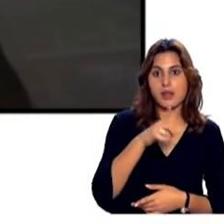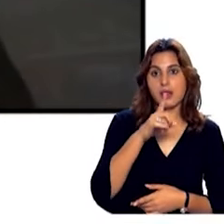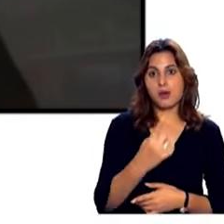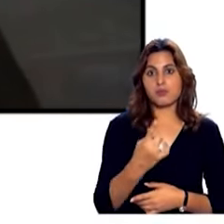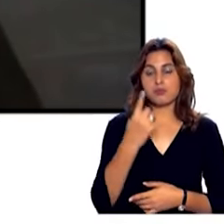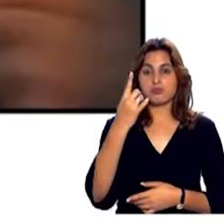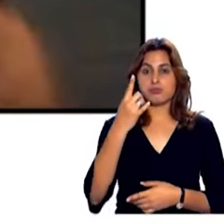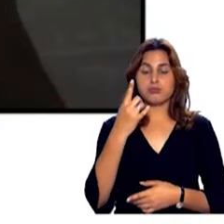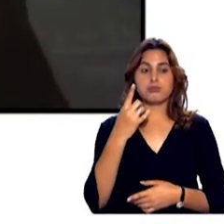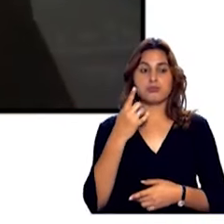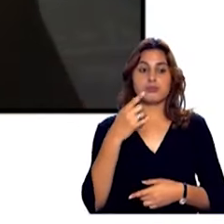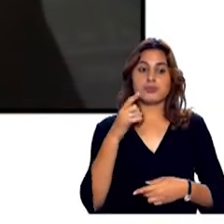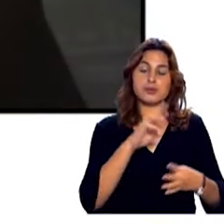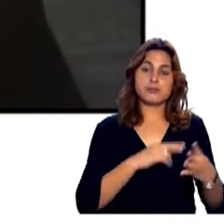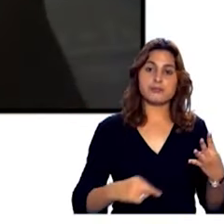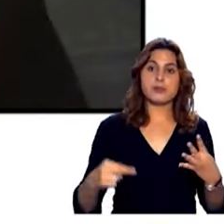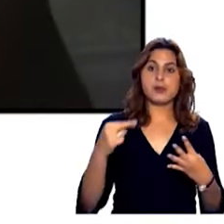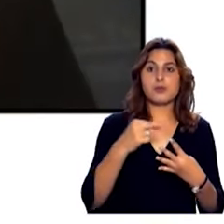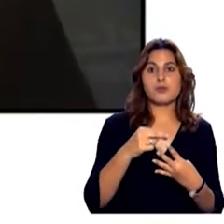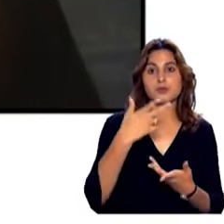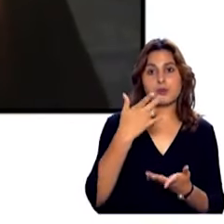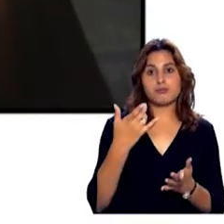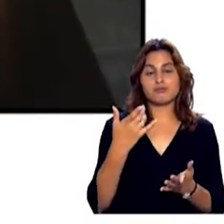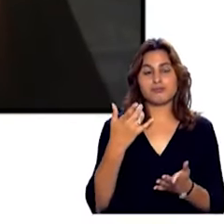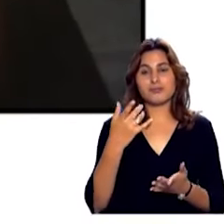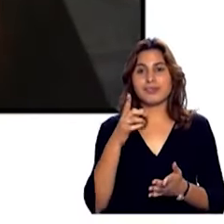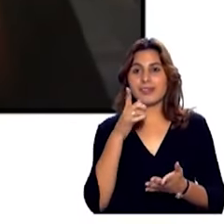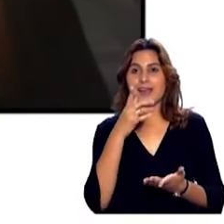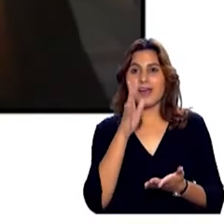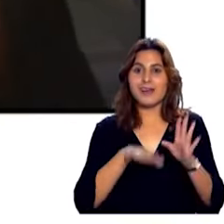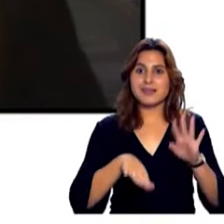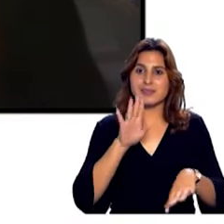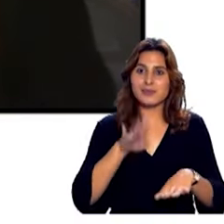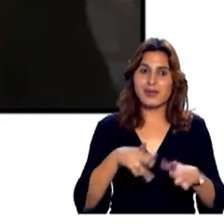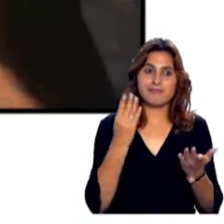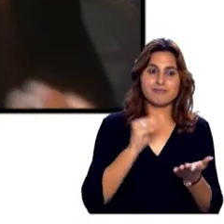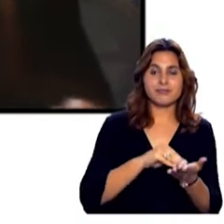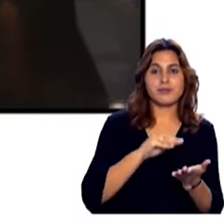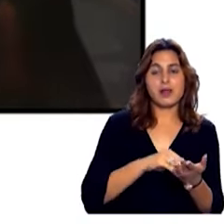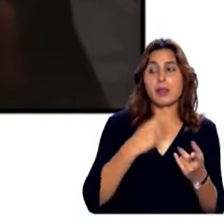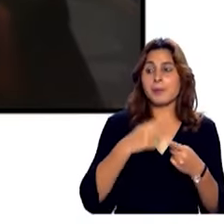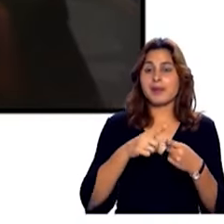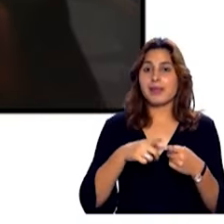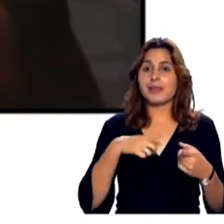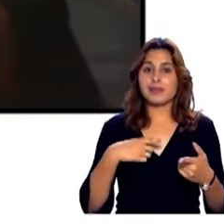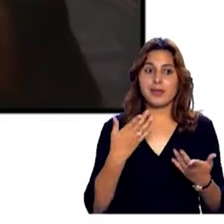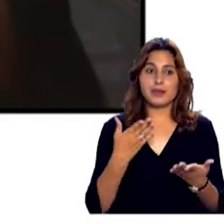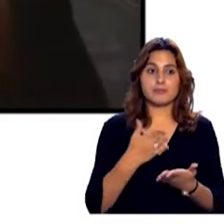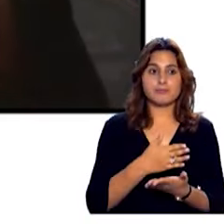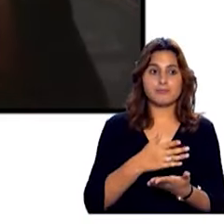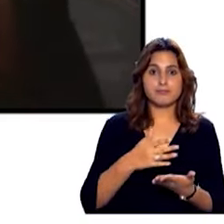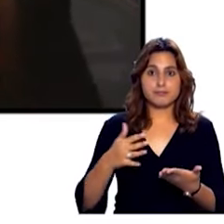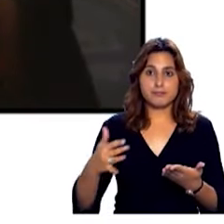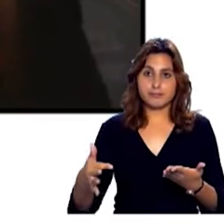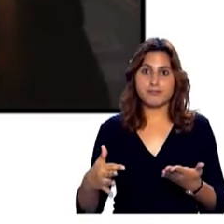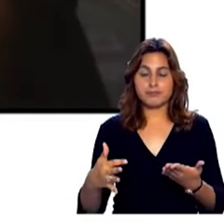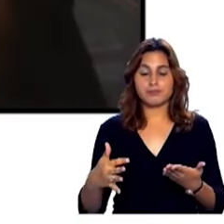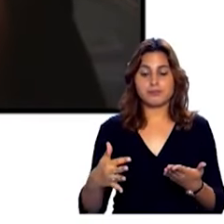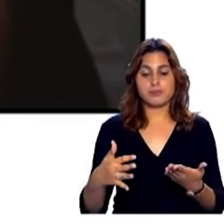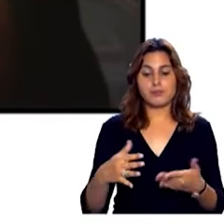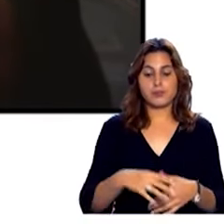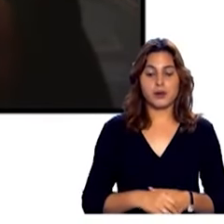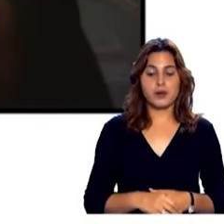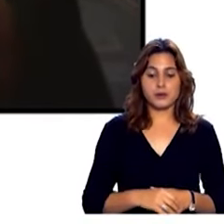cabimento de um recurso por um conceito indeterminado porque isso gera uma margem muito grande de discutibilidade né essa